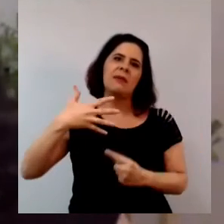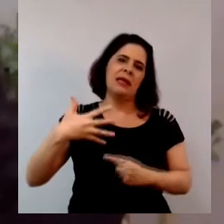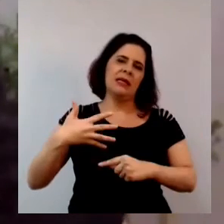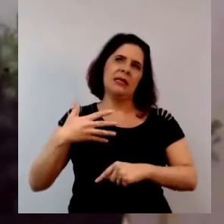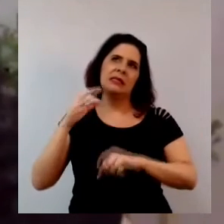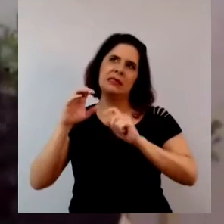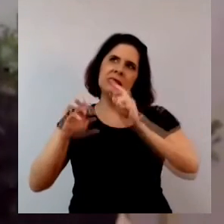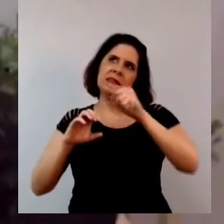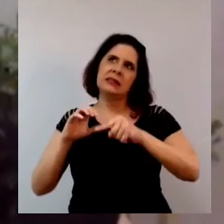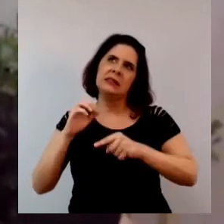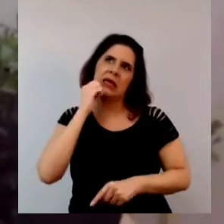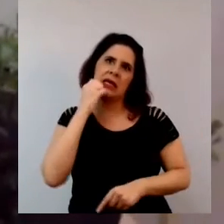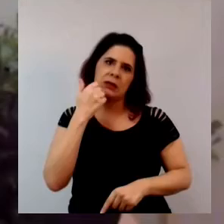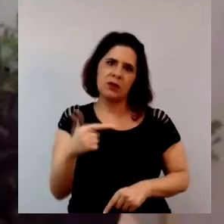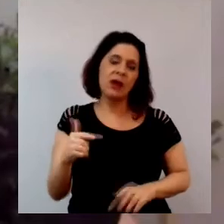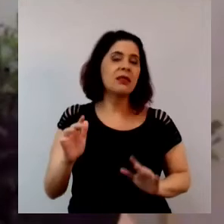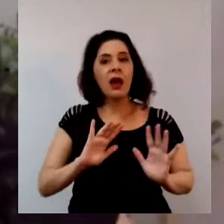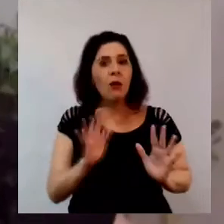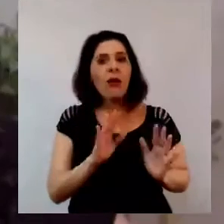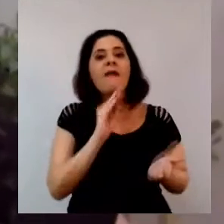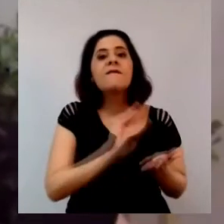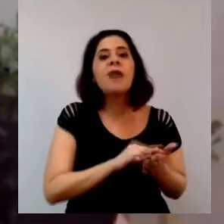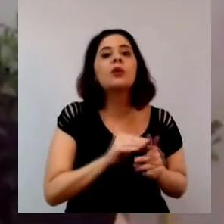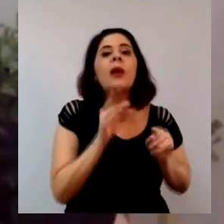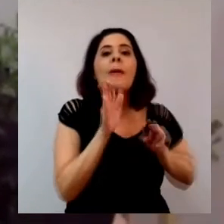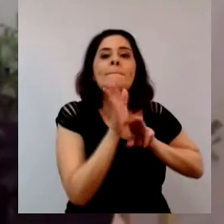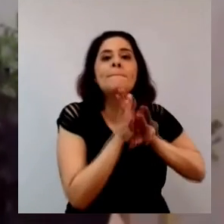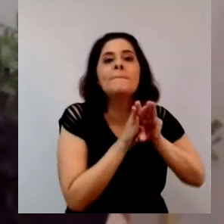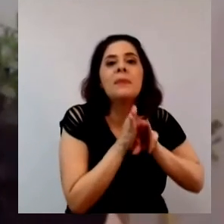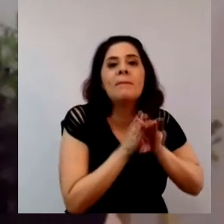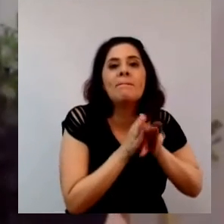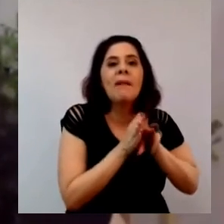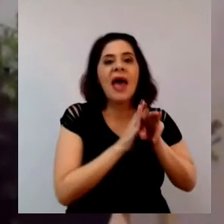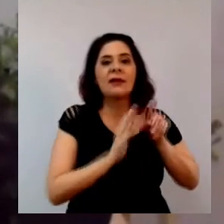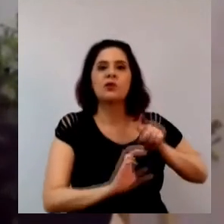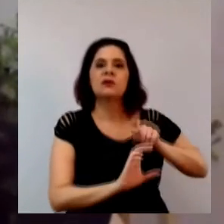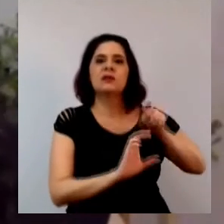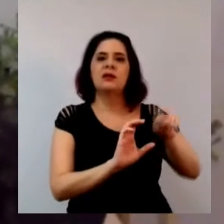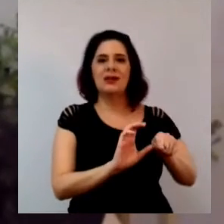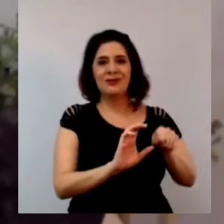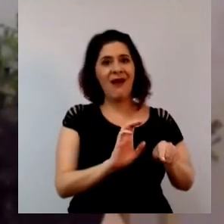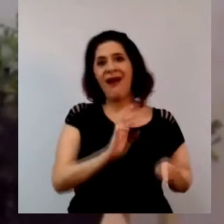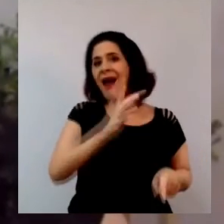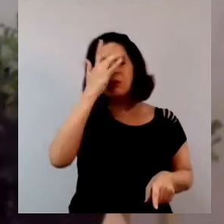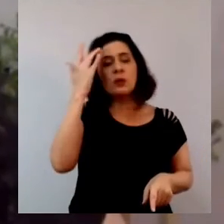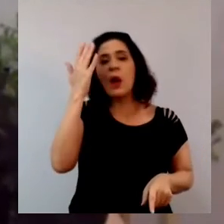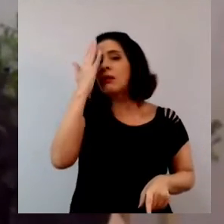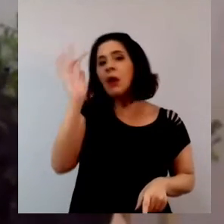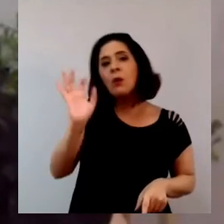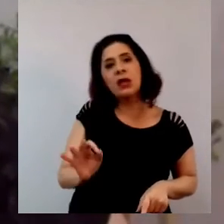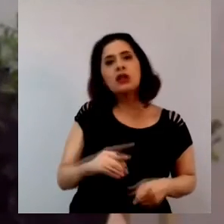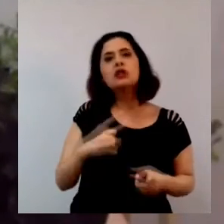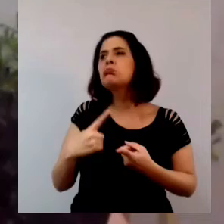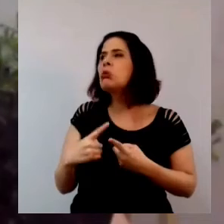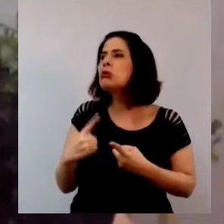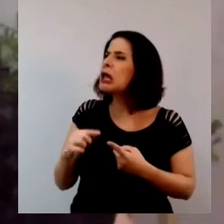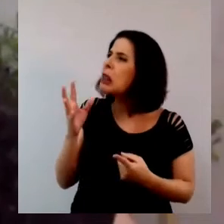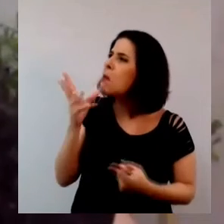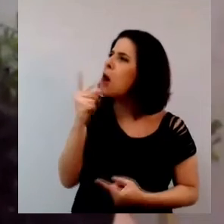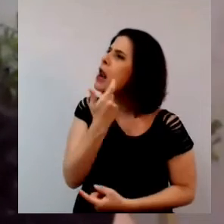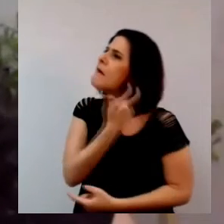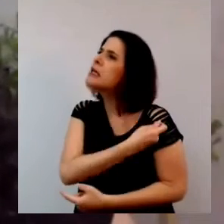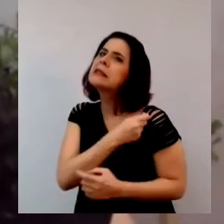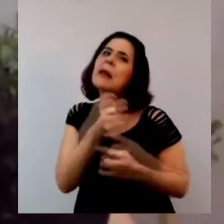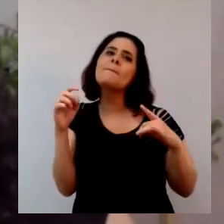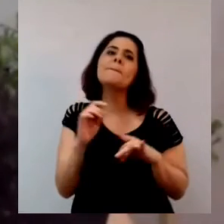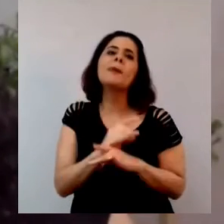o método científico, né? As pessoas têm uma dificuldade de entender por que uma vacina demora tanto de sair. E mal sabem elas que essa